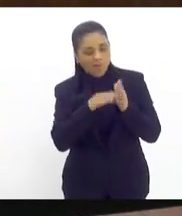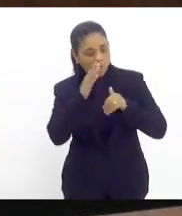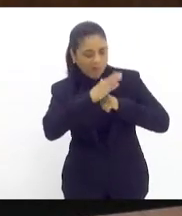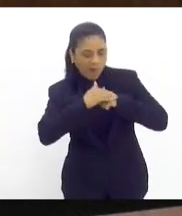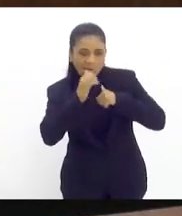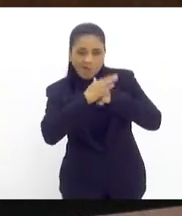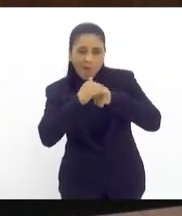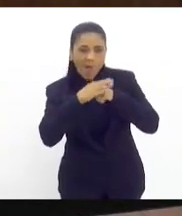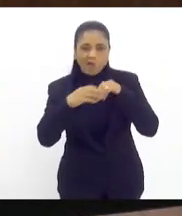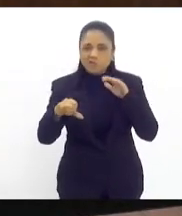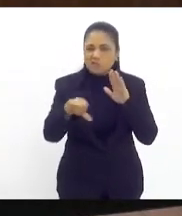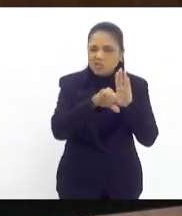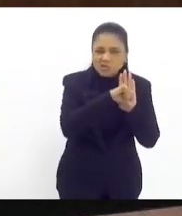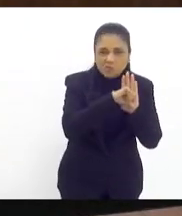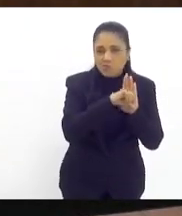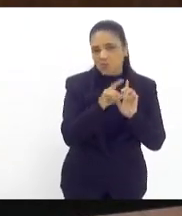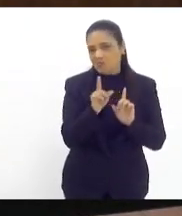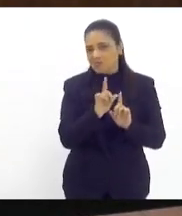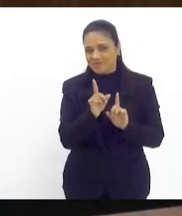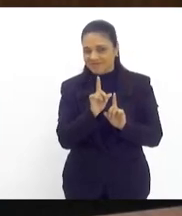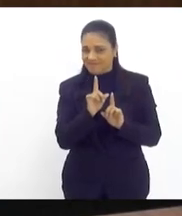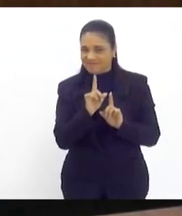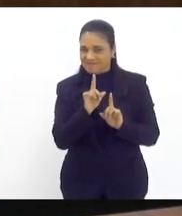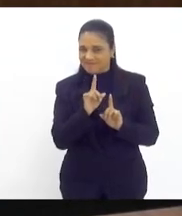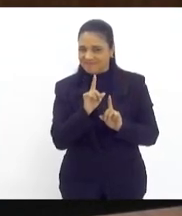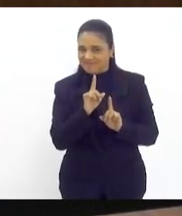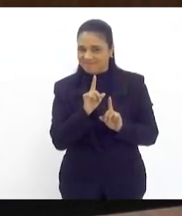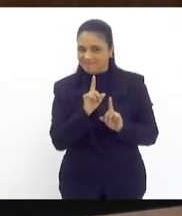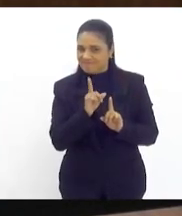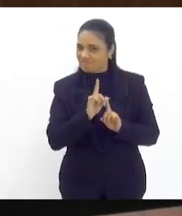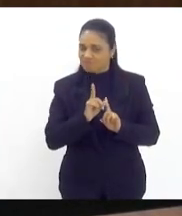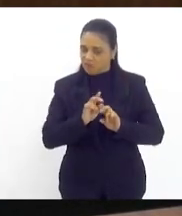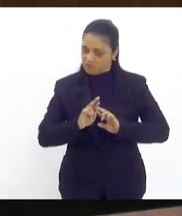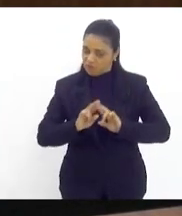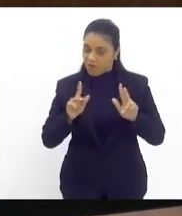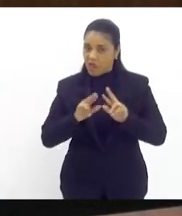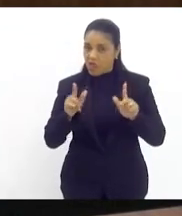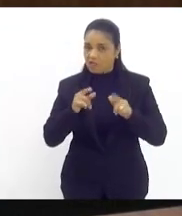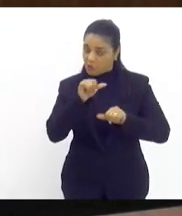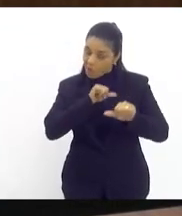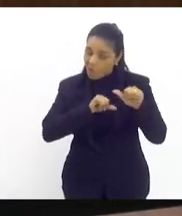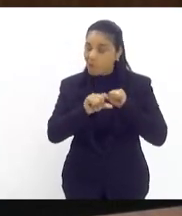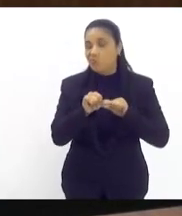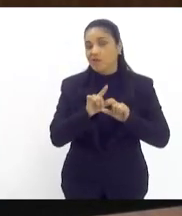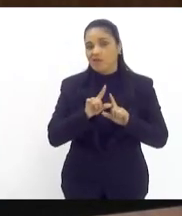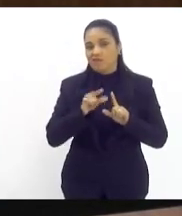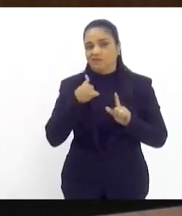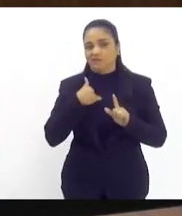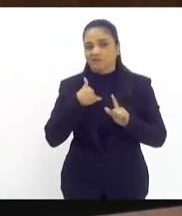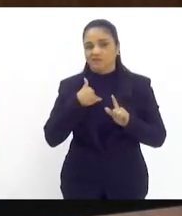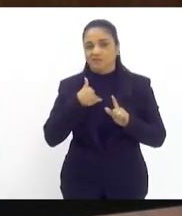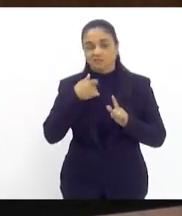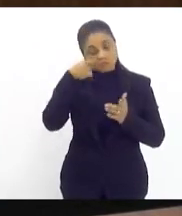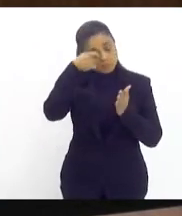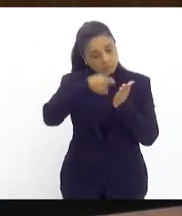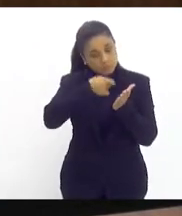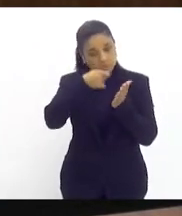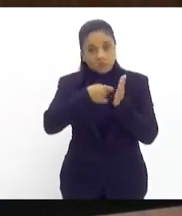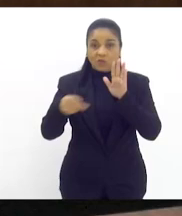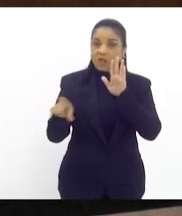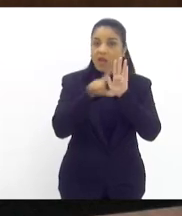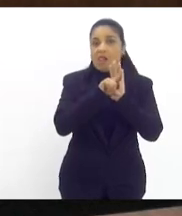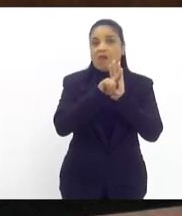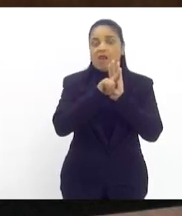de criminosos não é pelo contrário a gente quer o rigor da lei